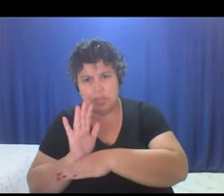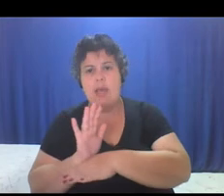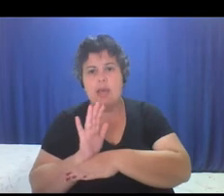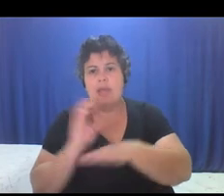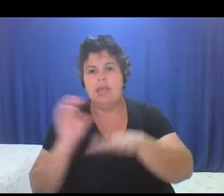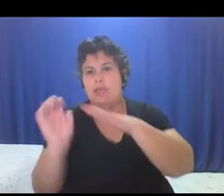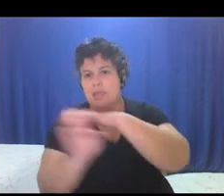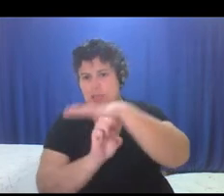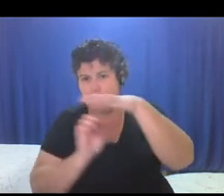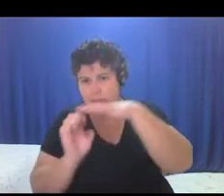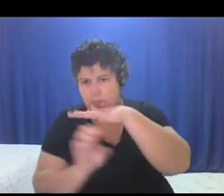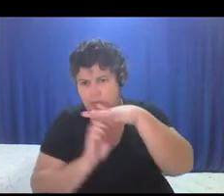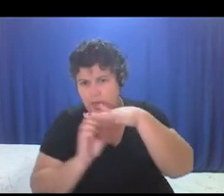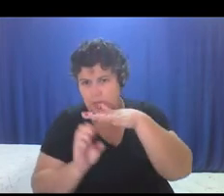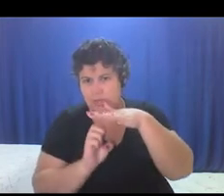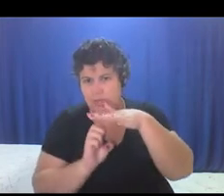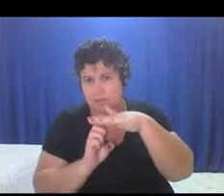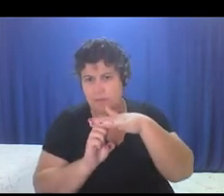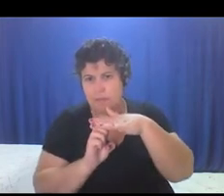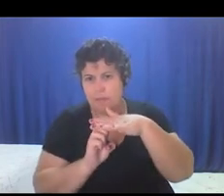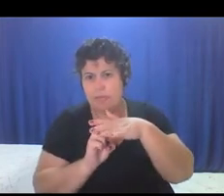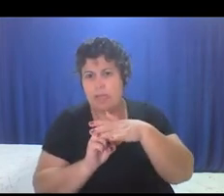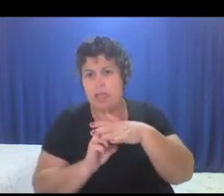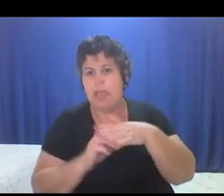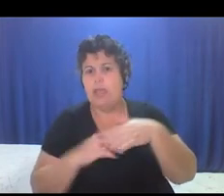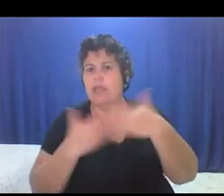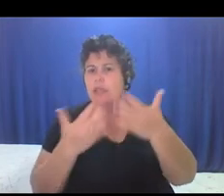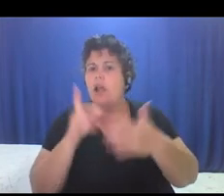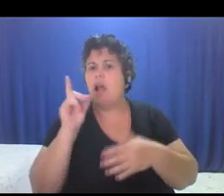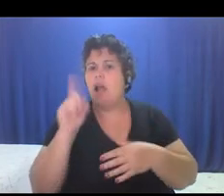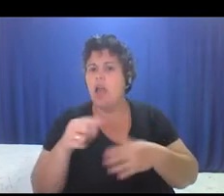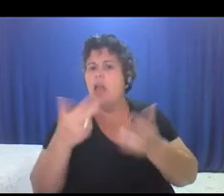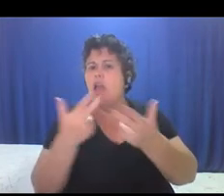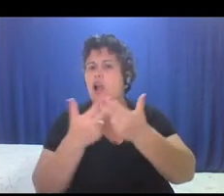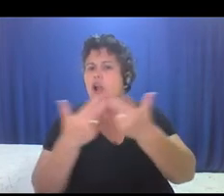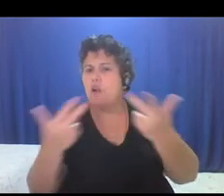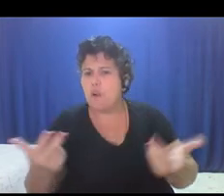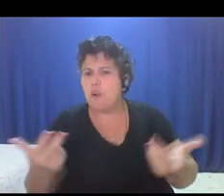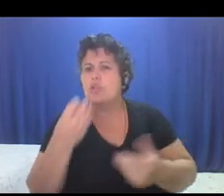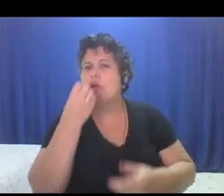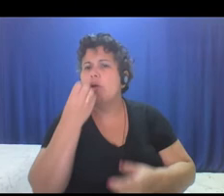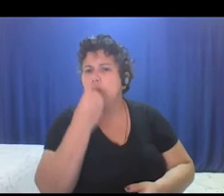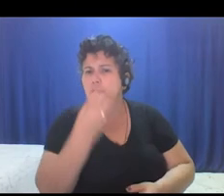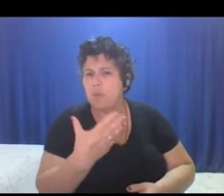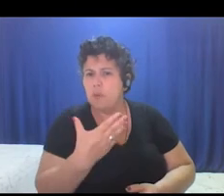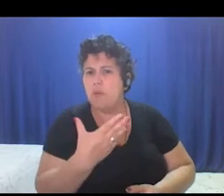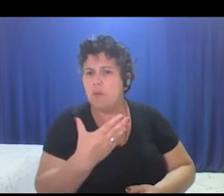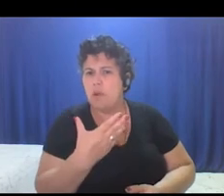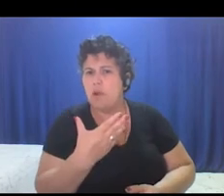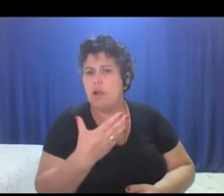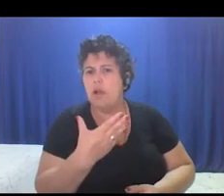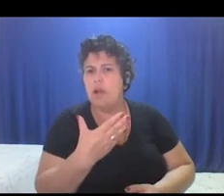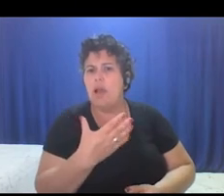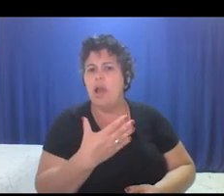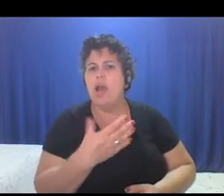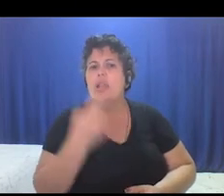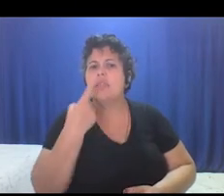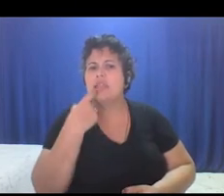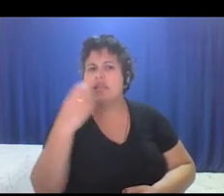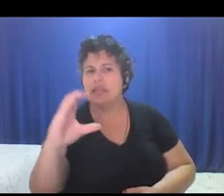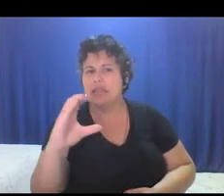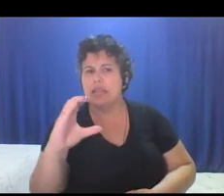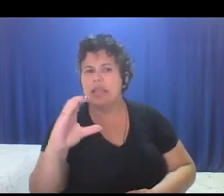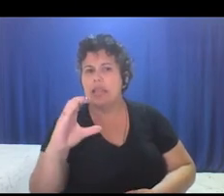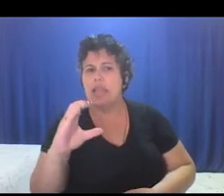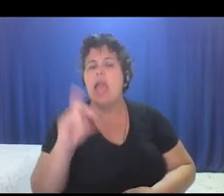isso acaba sendo também algo muito instigante também aqui da CIT, né? Você ser ouvida